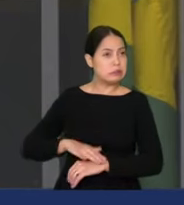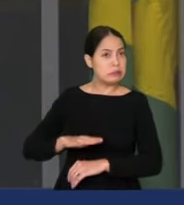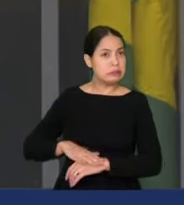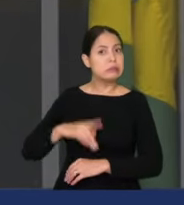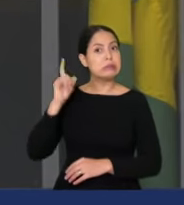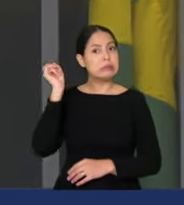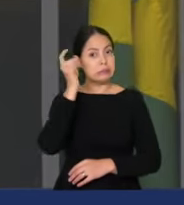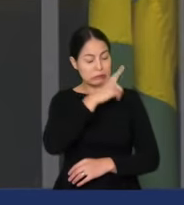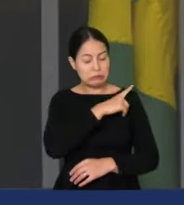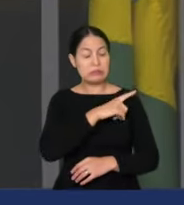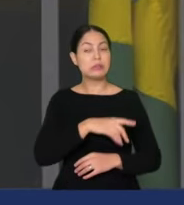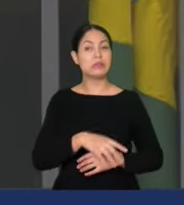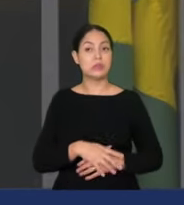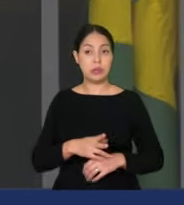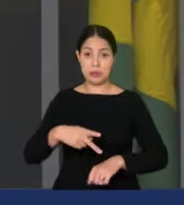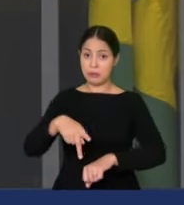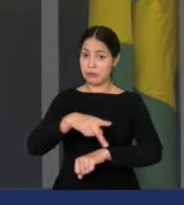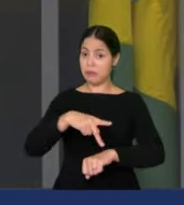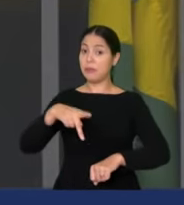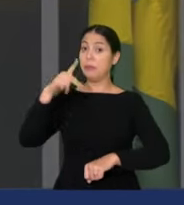para o nosso país.